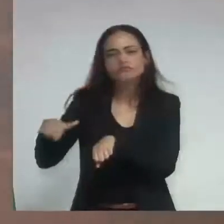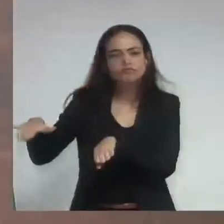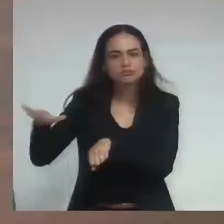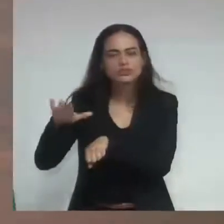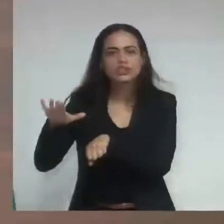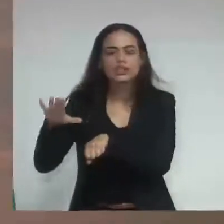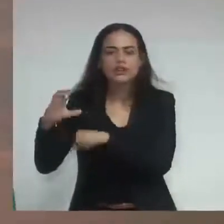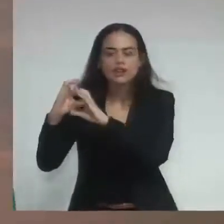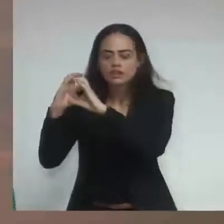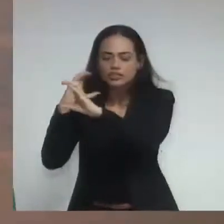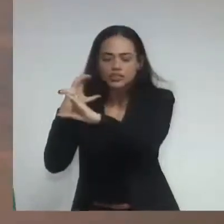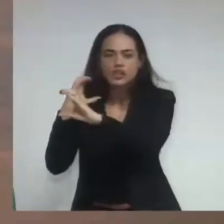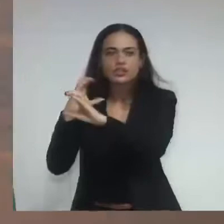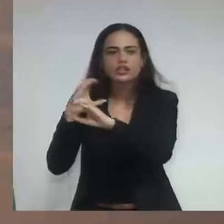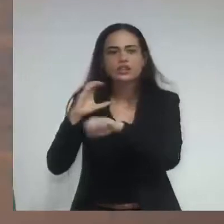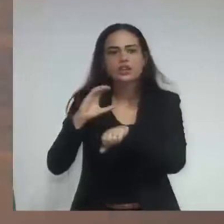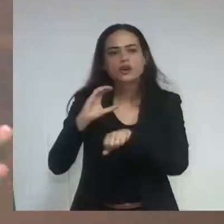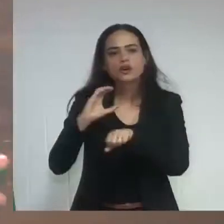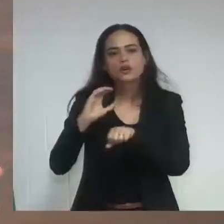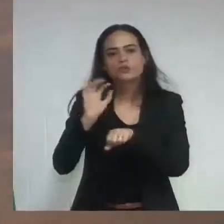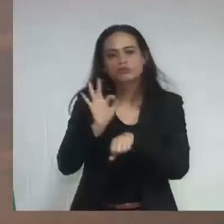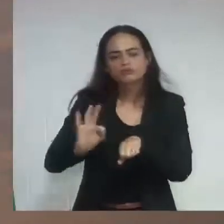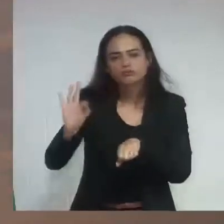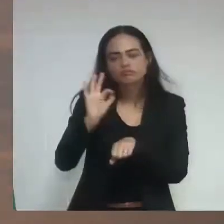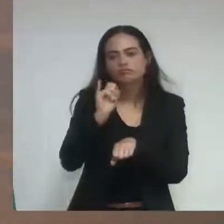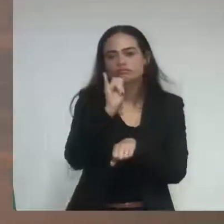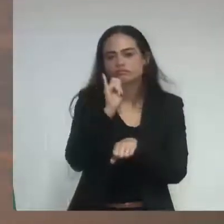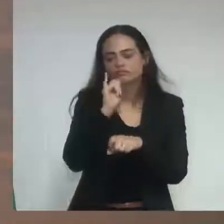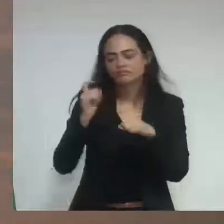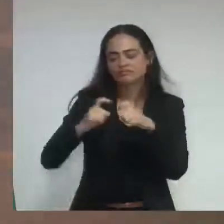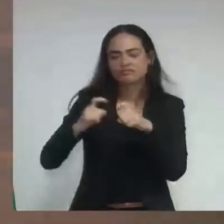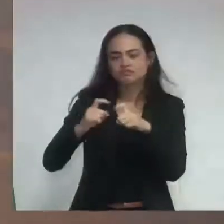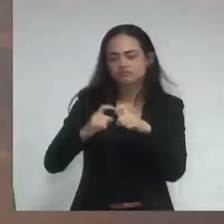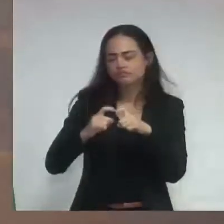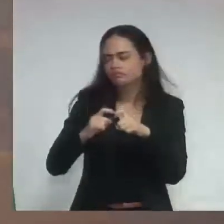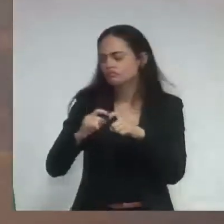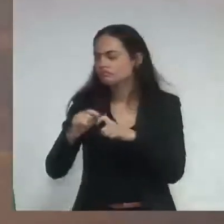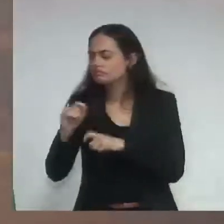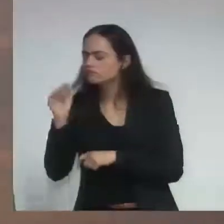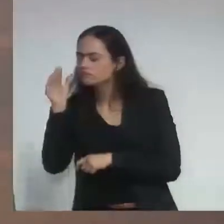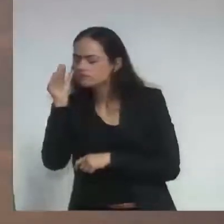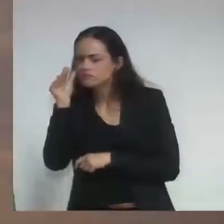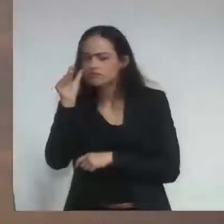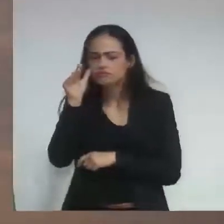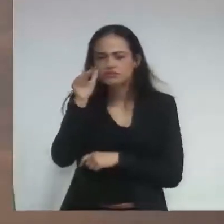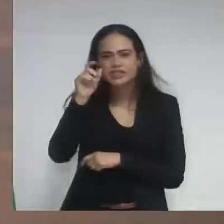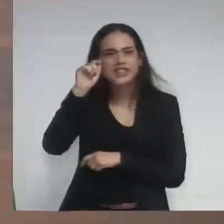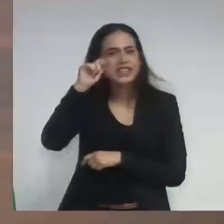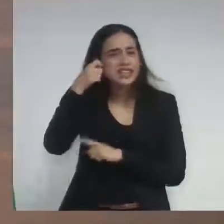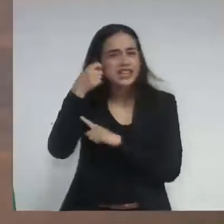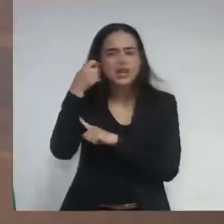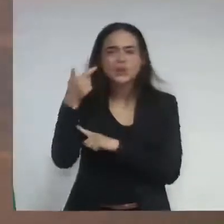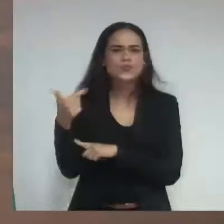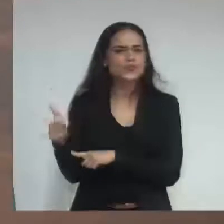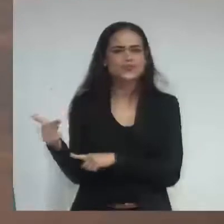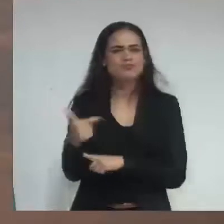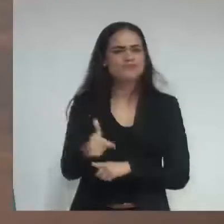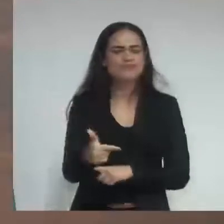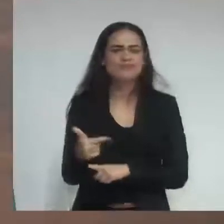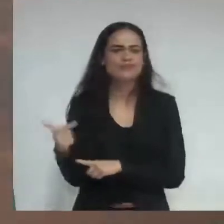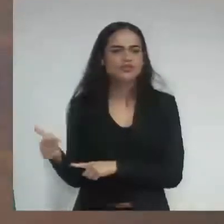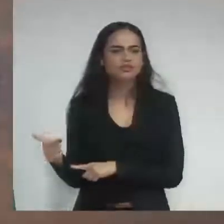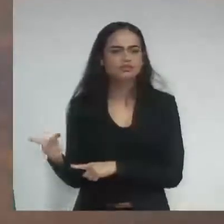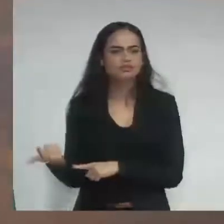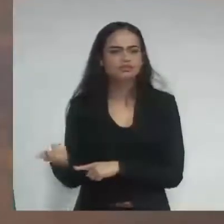engenharia, na medicina, não tinha um negro, né? Mas é porque